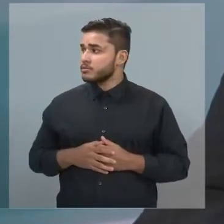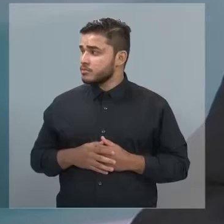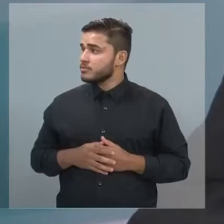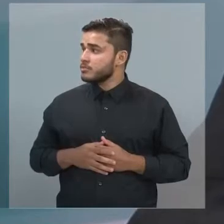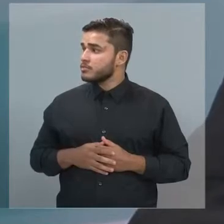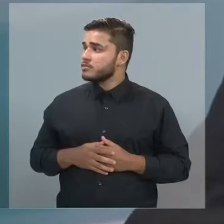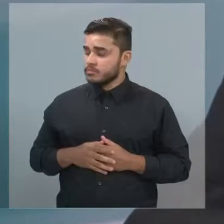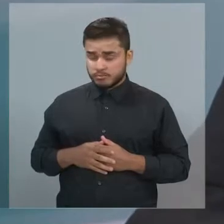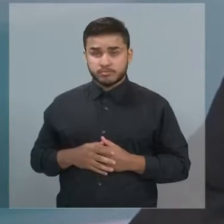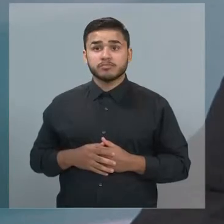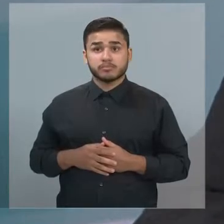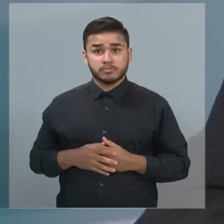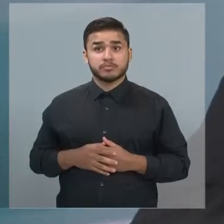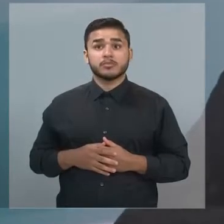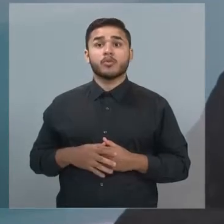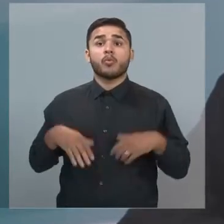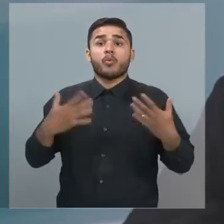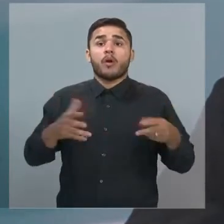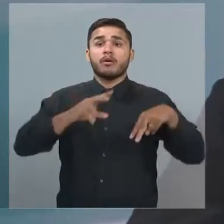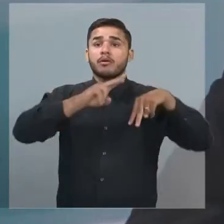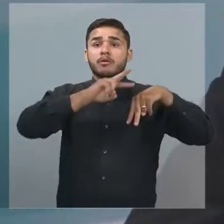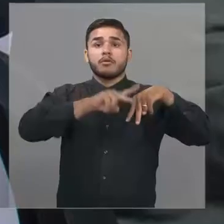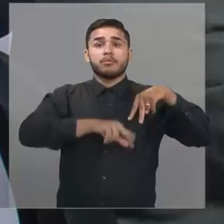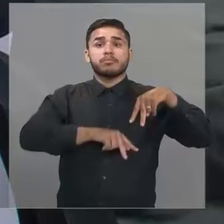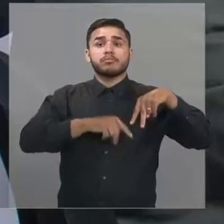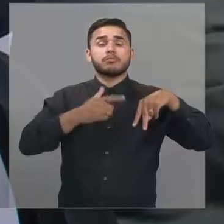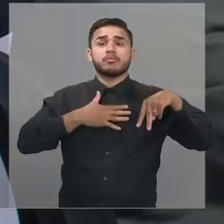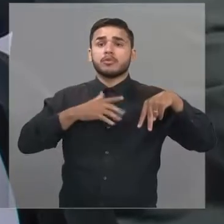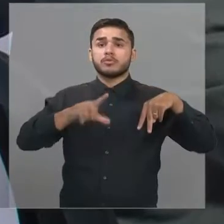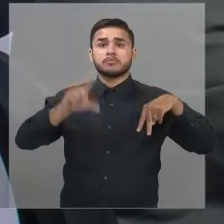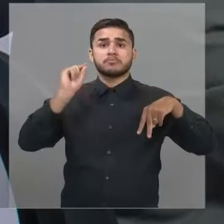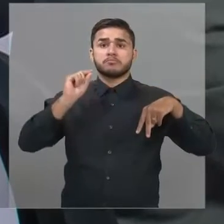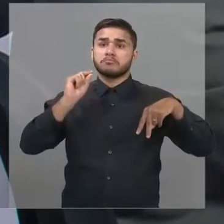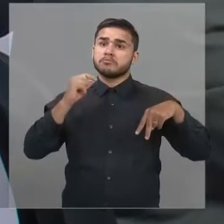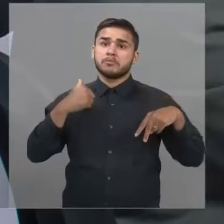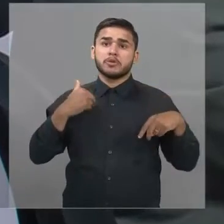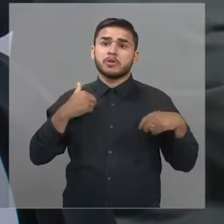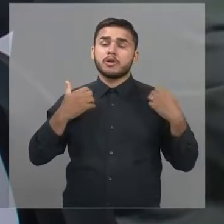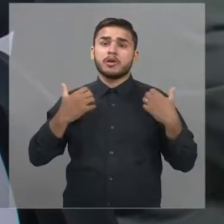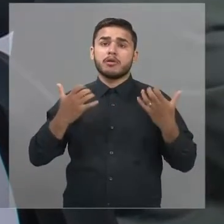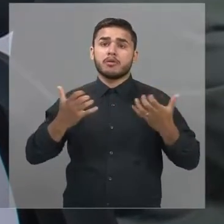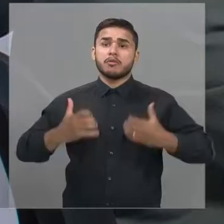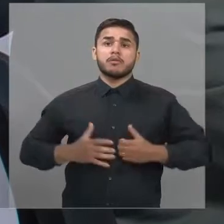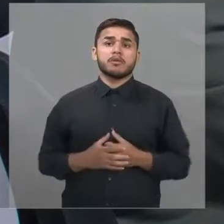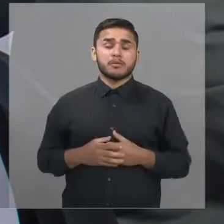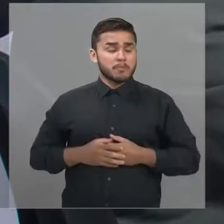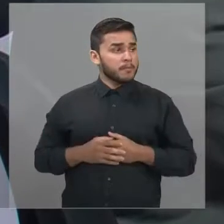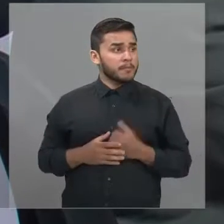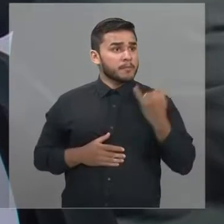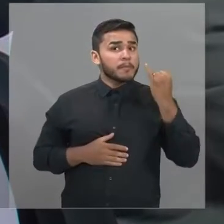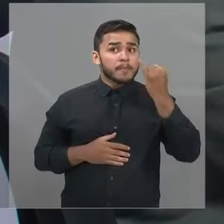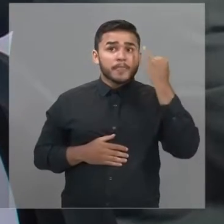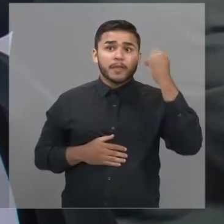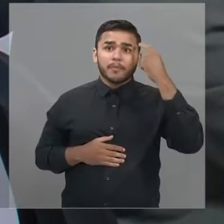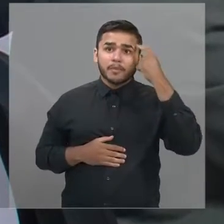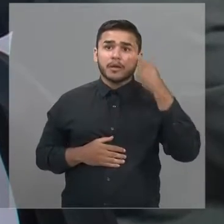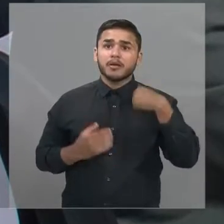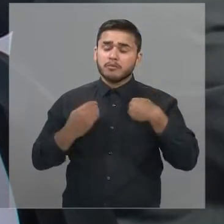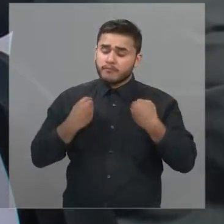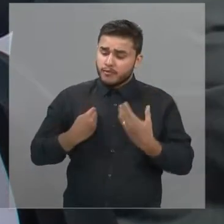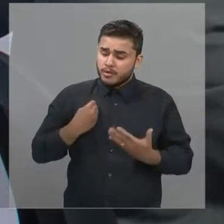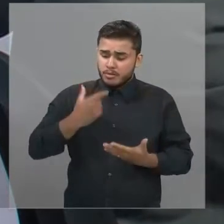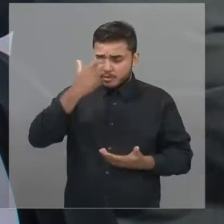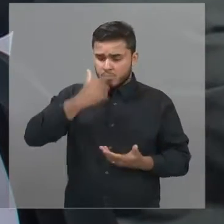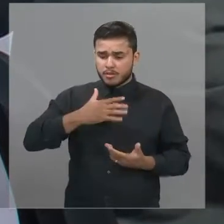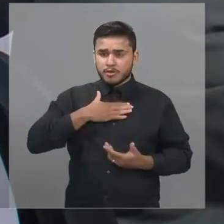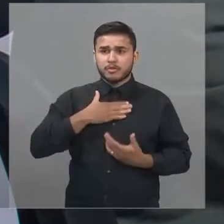cidadão? Qual é a opção sexual do cidadão? É desse tipo, desse outro tipo. O que é importante, ele estar de bem com ele